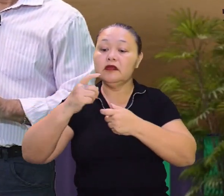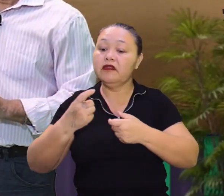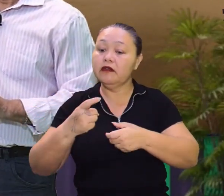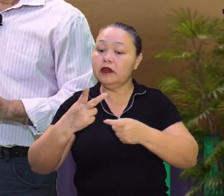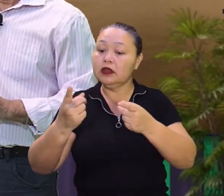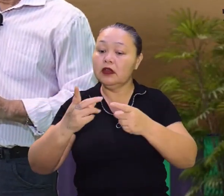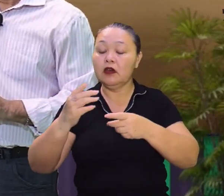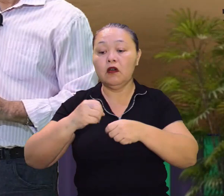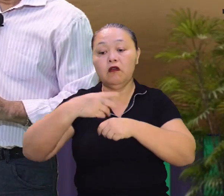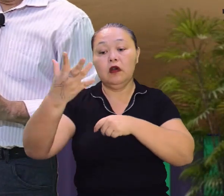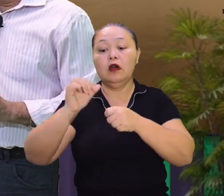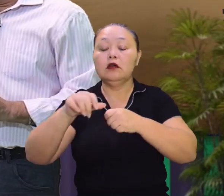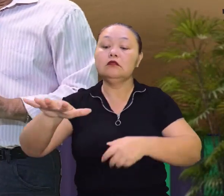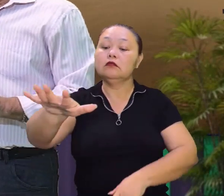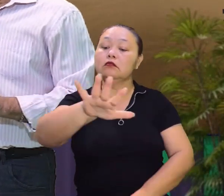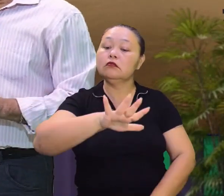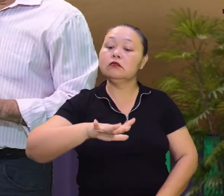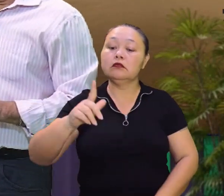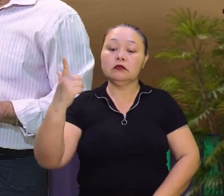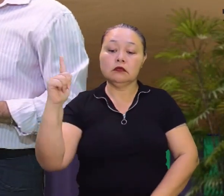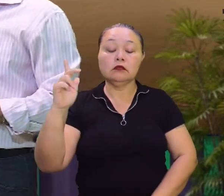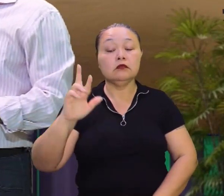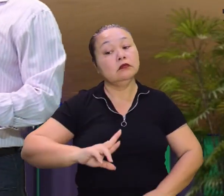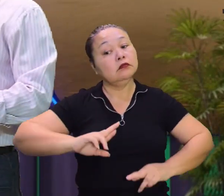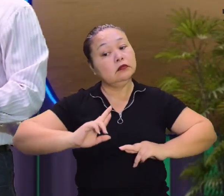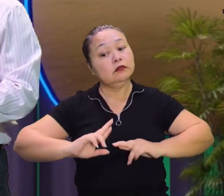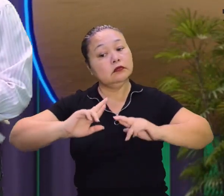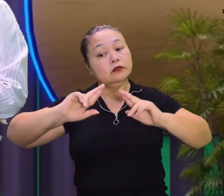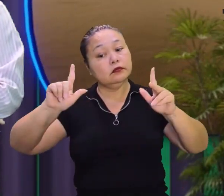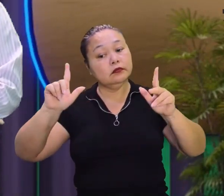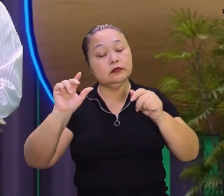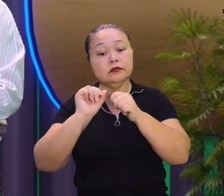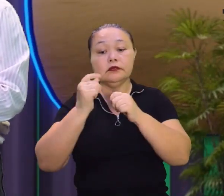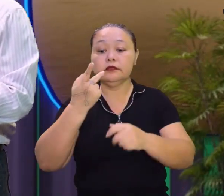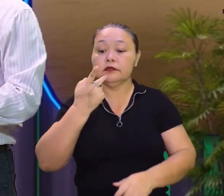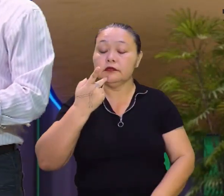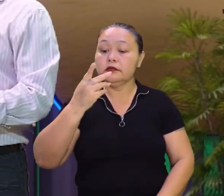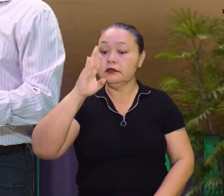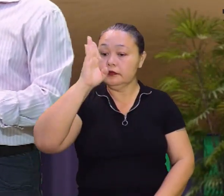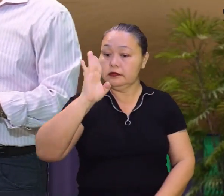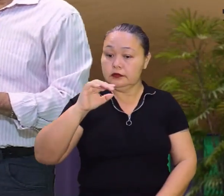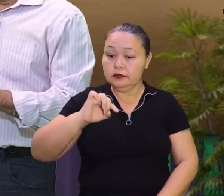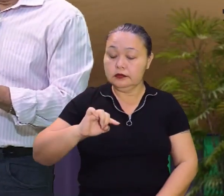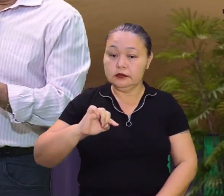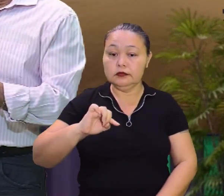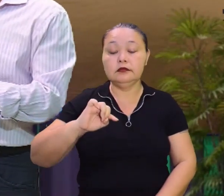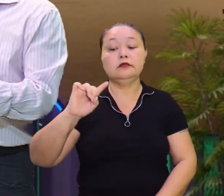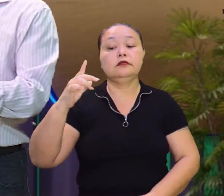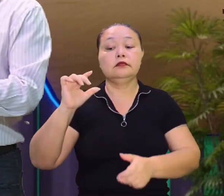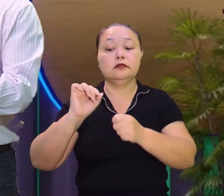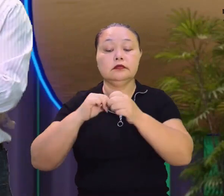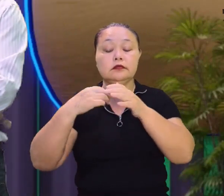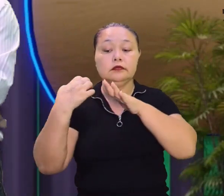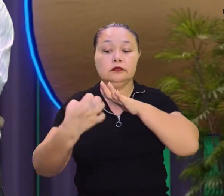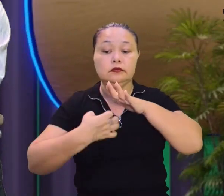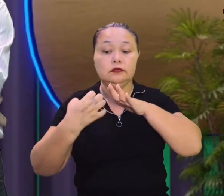fora da sua região geográfica. Isso. Aí é diferente daquilo que você falou ainda agora sobre o Brasil, né? Exato. Que foi uma